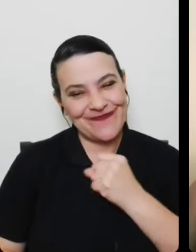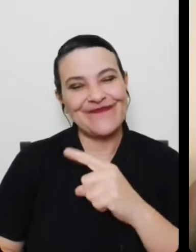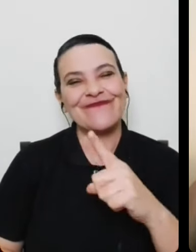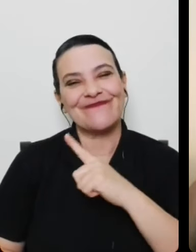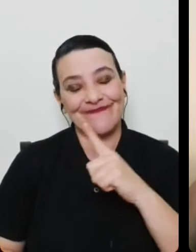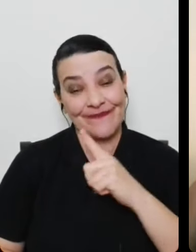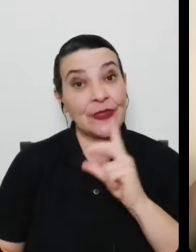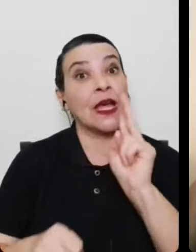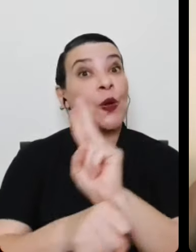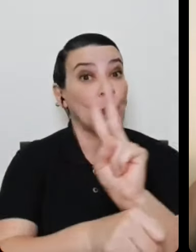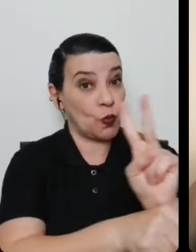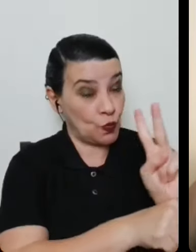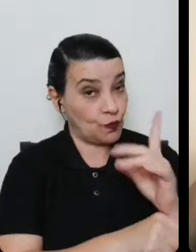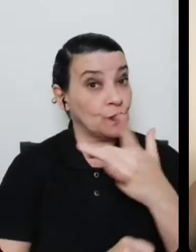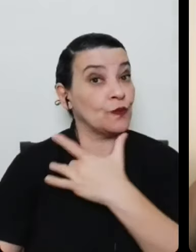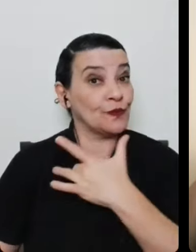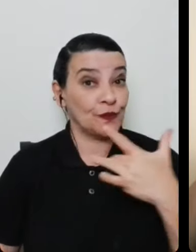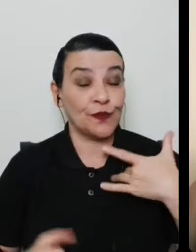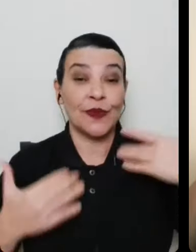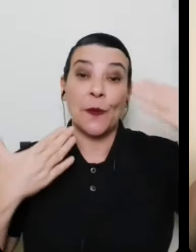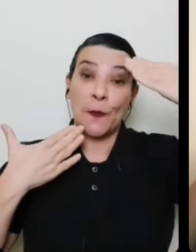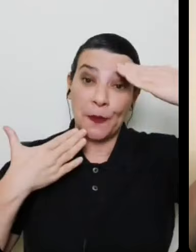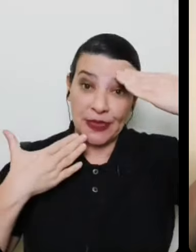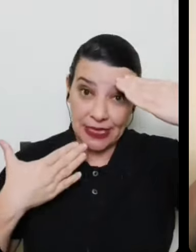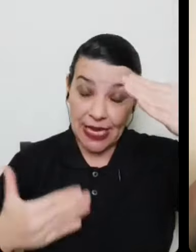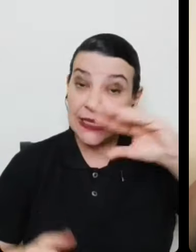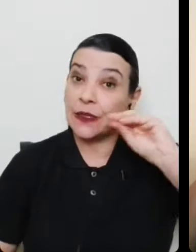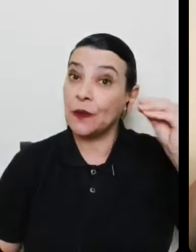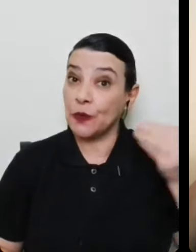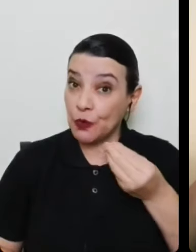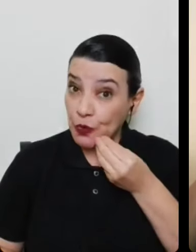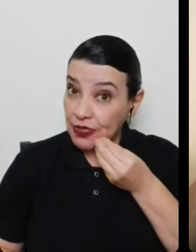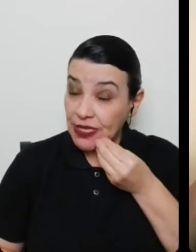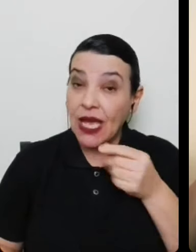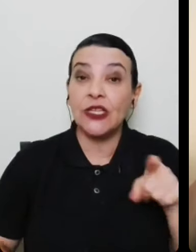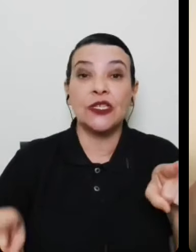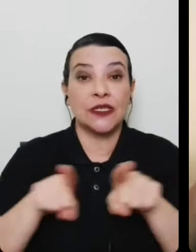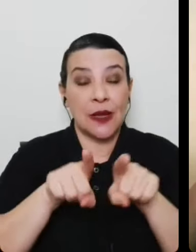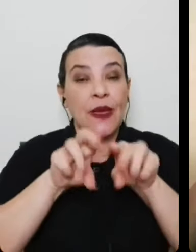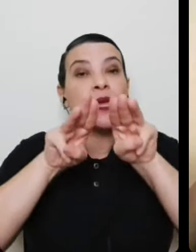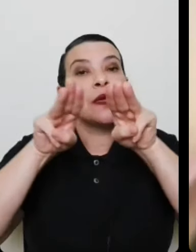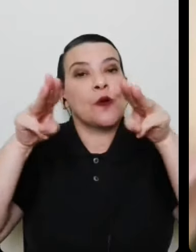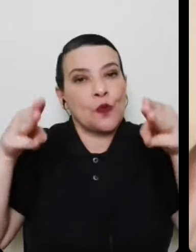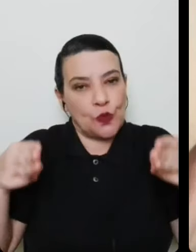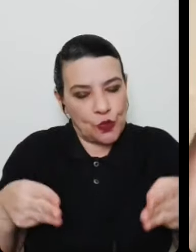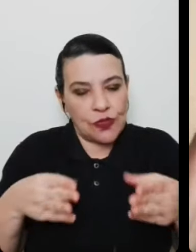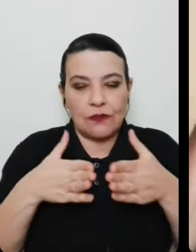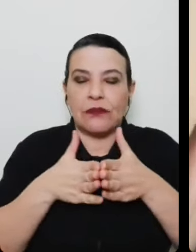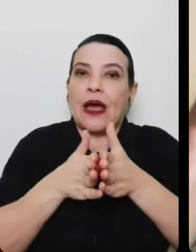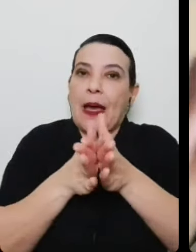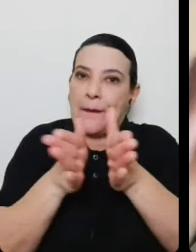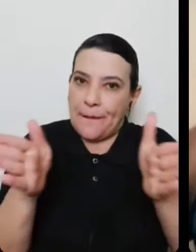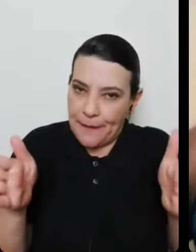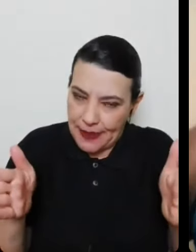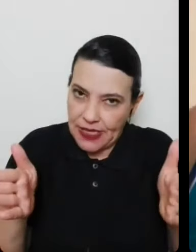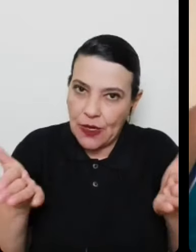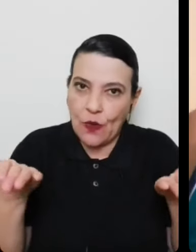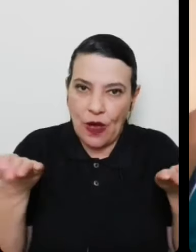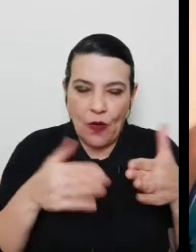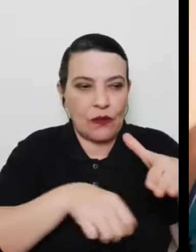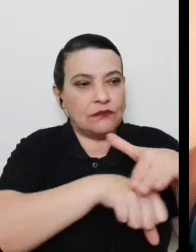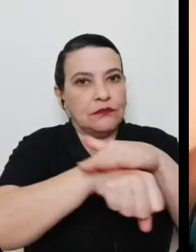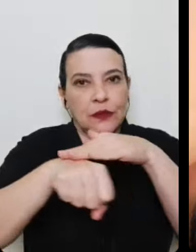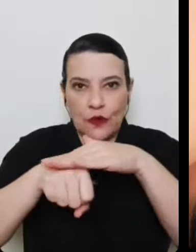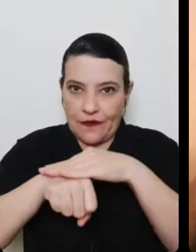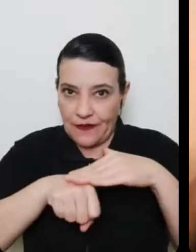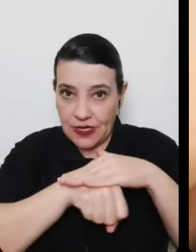cuidem todos, né? Obrigada à oportunidade do museu também, né? Que abriu esse espaço para a gente, o museu.